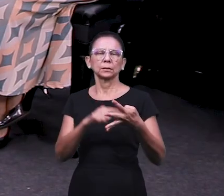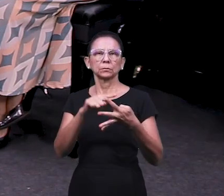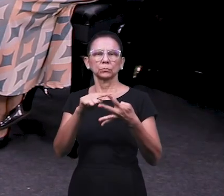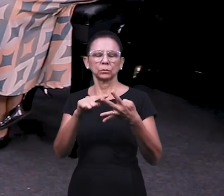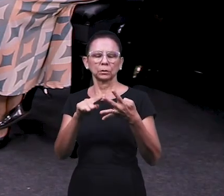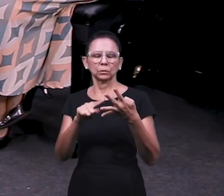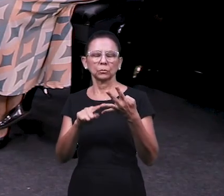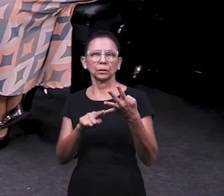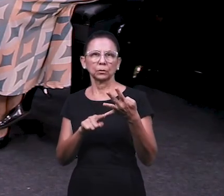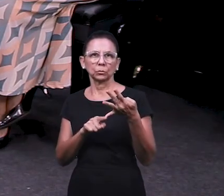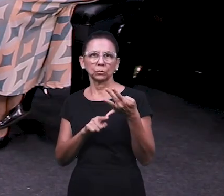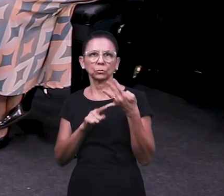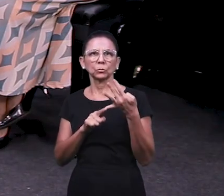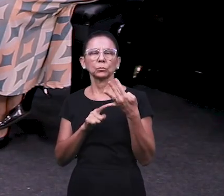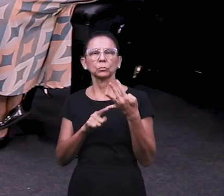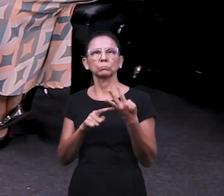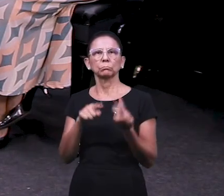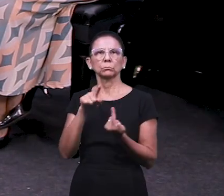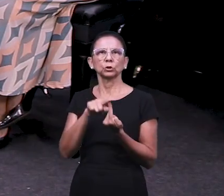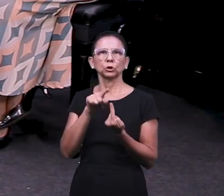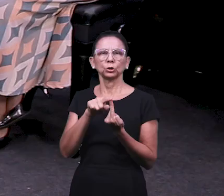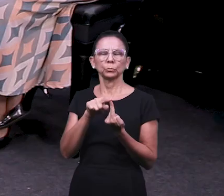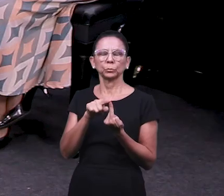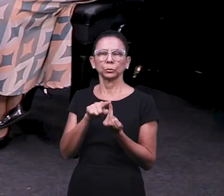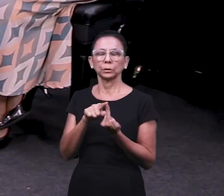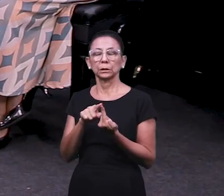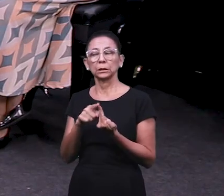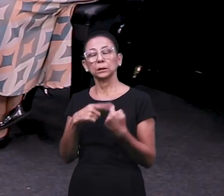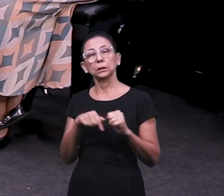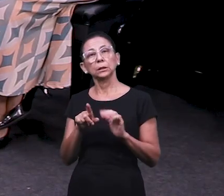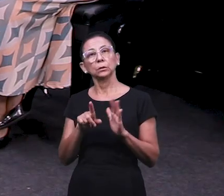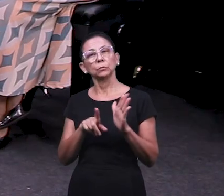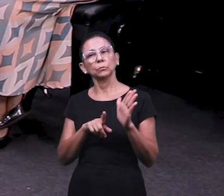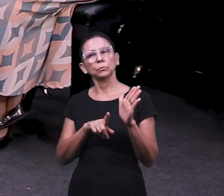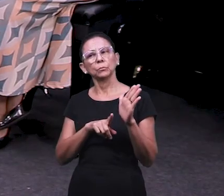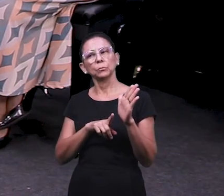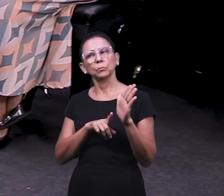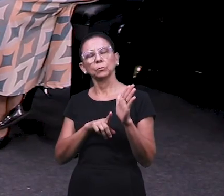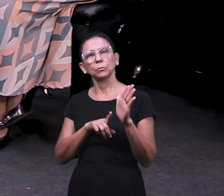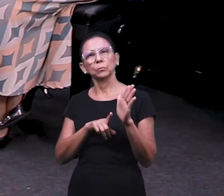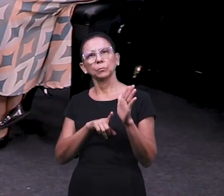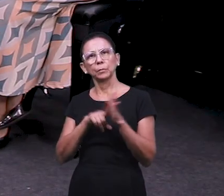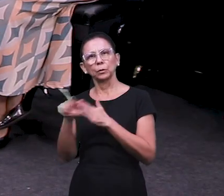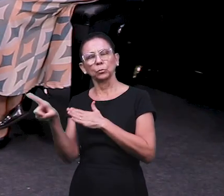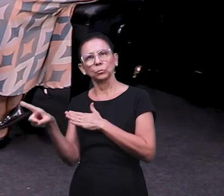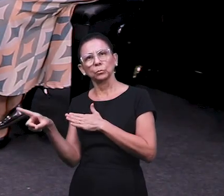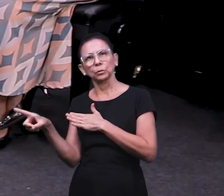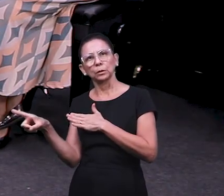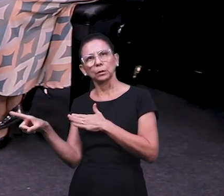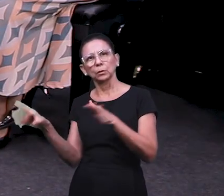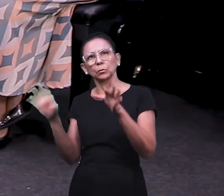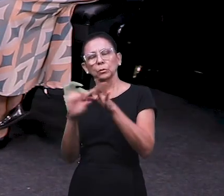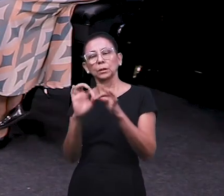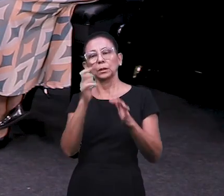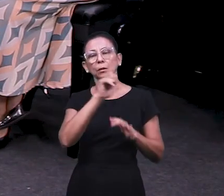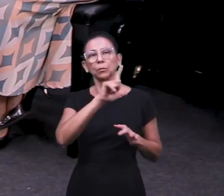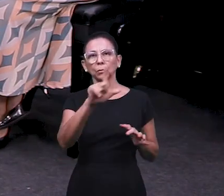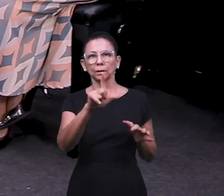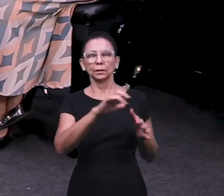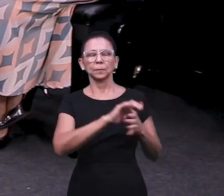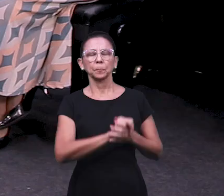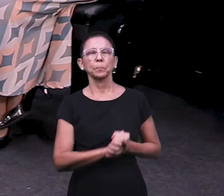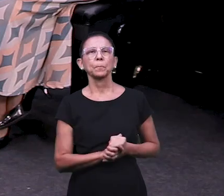segundo soprano, mesmo soprano e contralto. E eu vou aproveitar e juntar essa pergunta com uma outra que eu tenho aqui, que é qual a